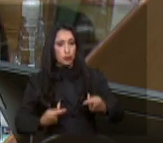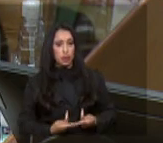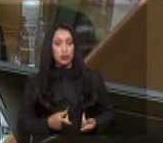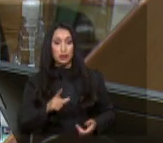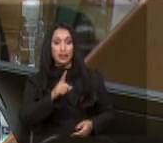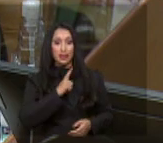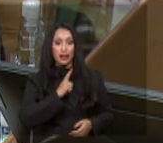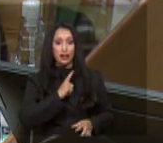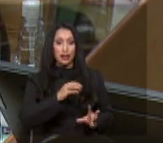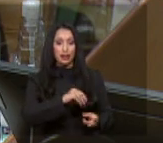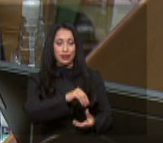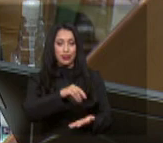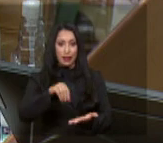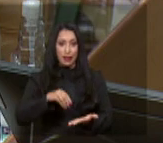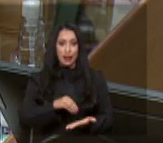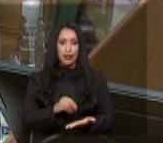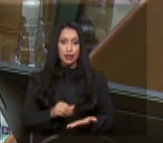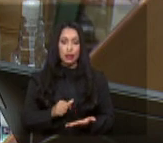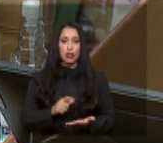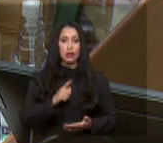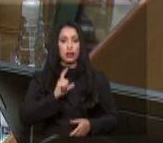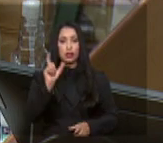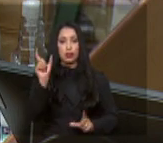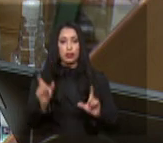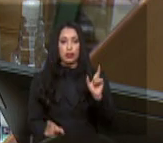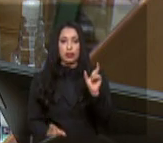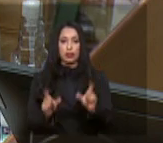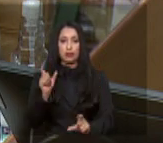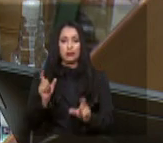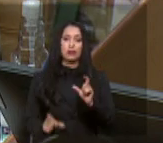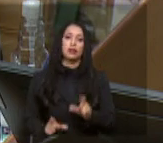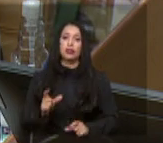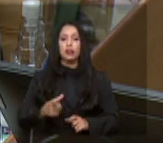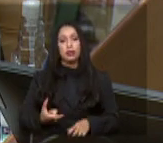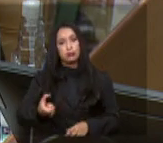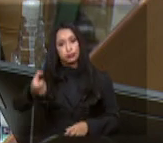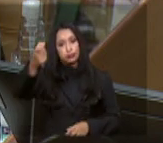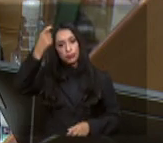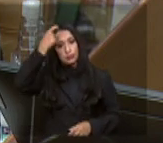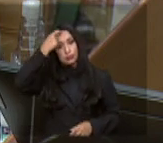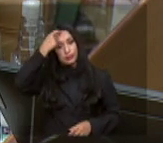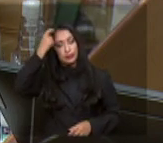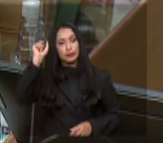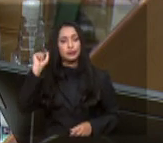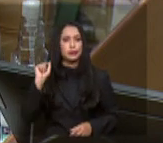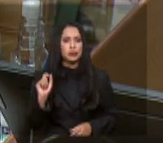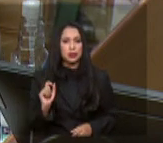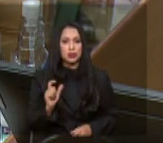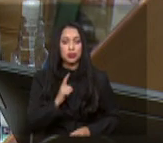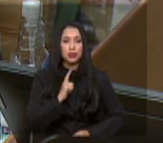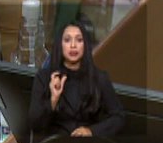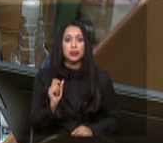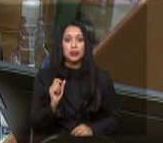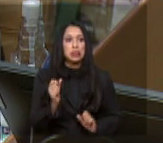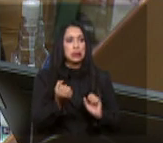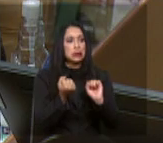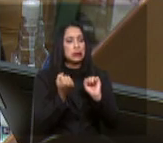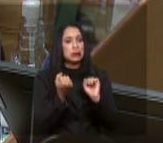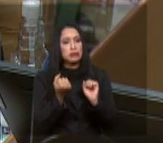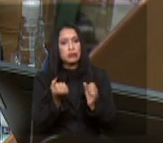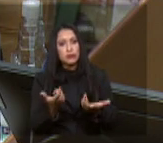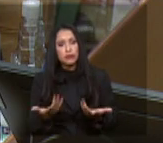impõe. Ninguém hoje em sã consciência, ou com alguma consciência, nem o mais feroz escravizador